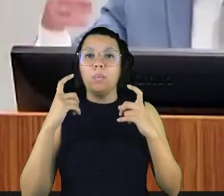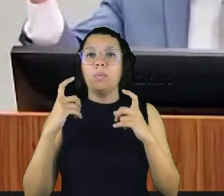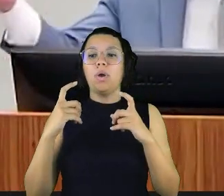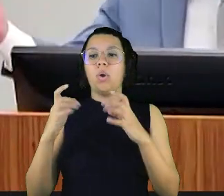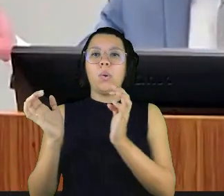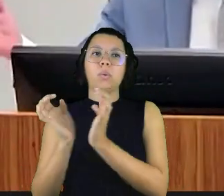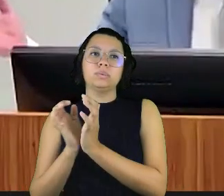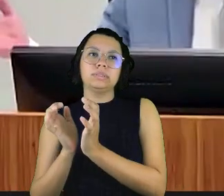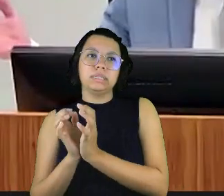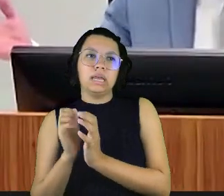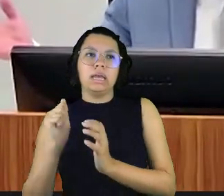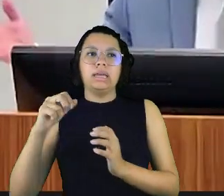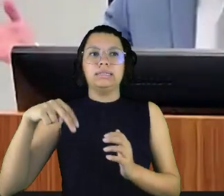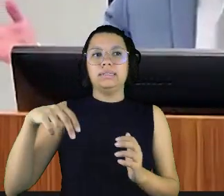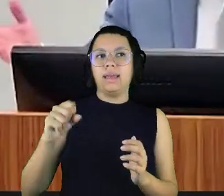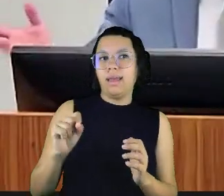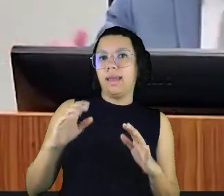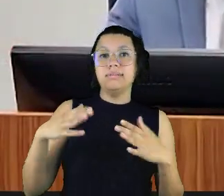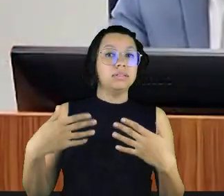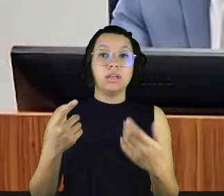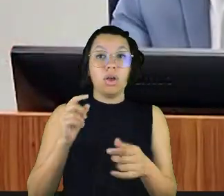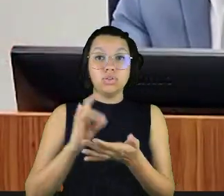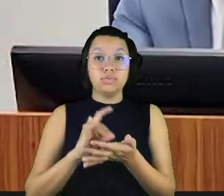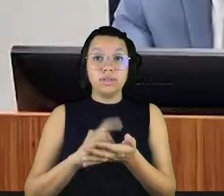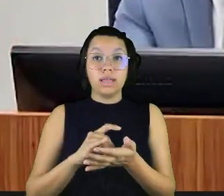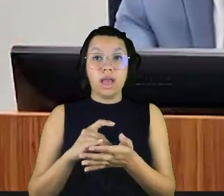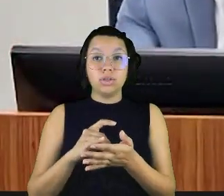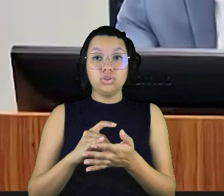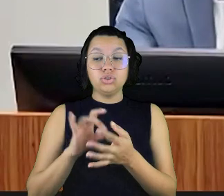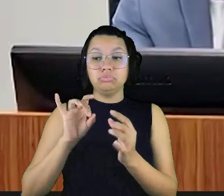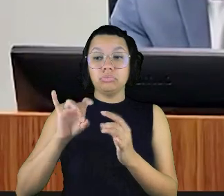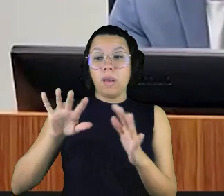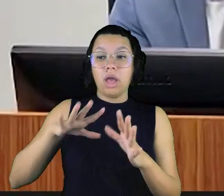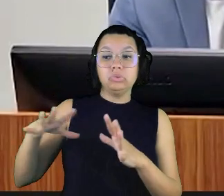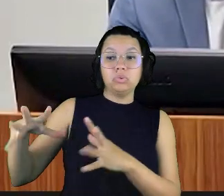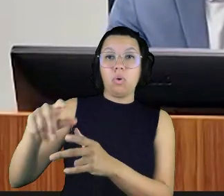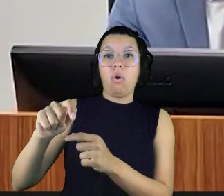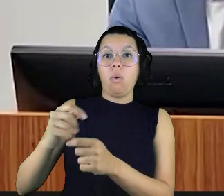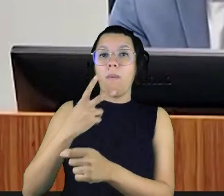o resto parece nada. Mas existem leads